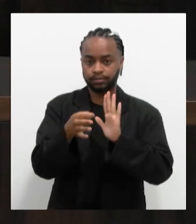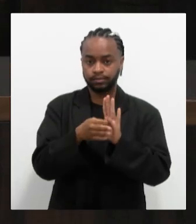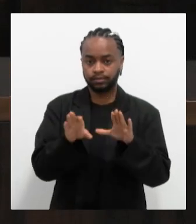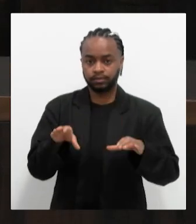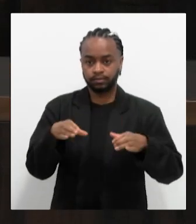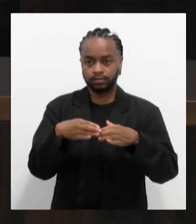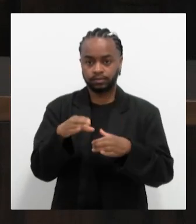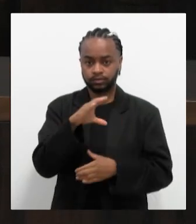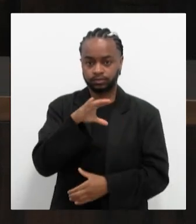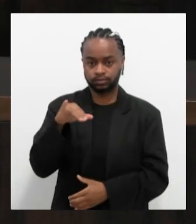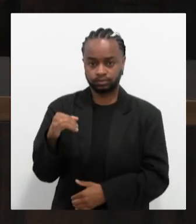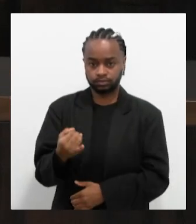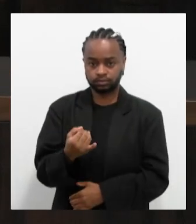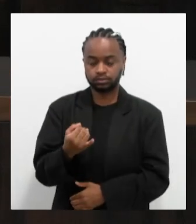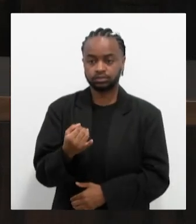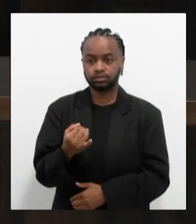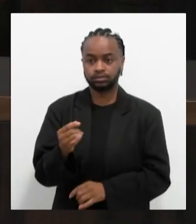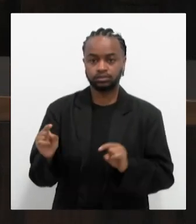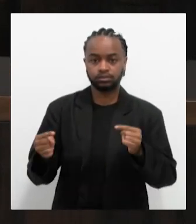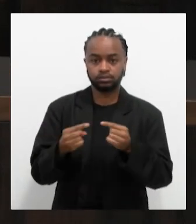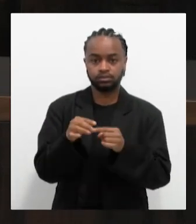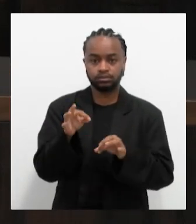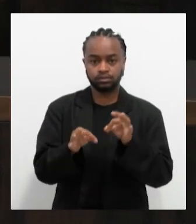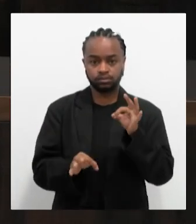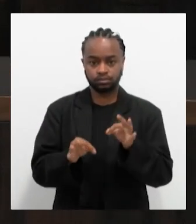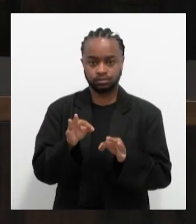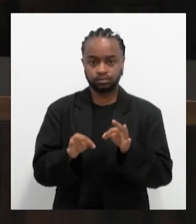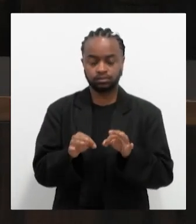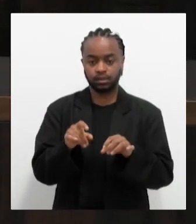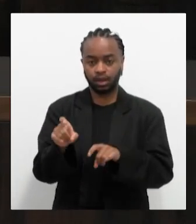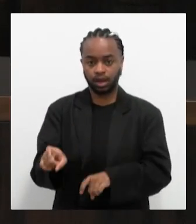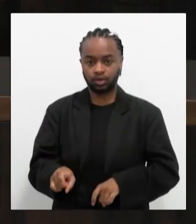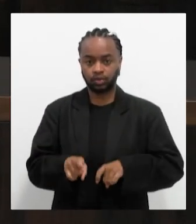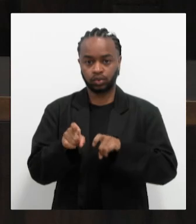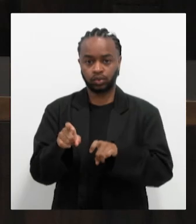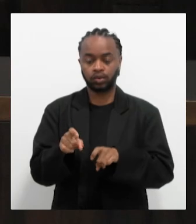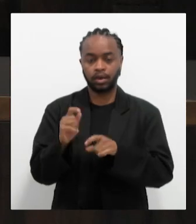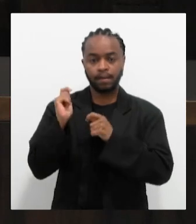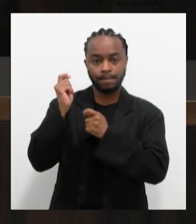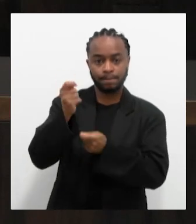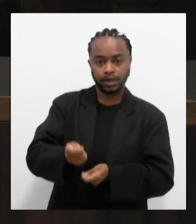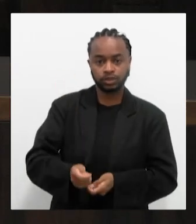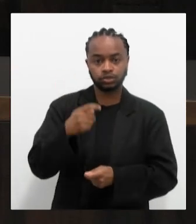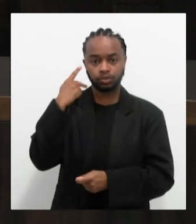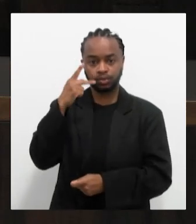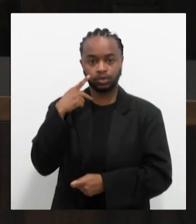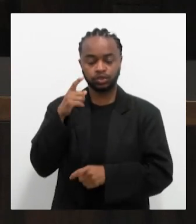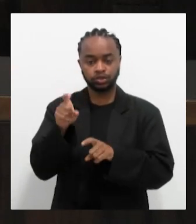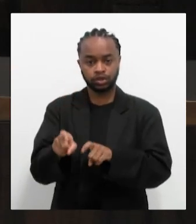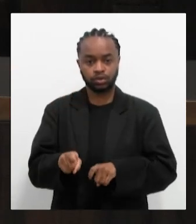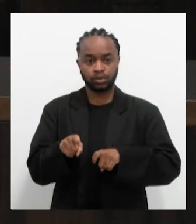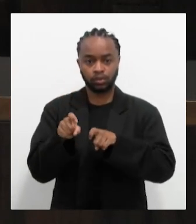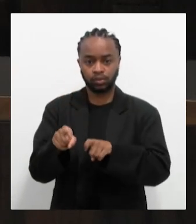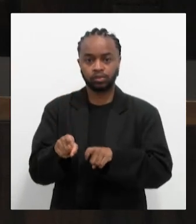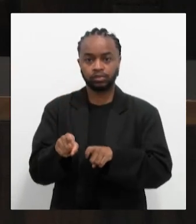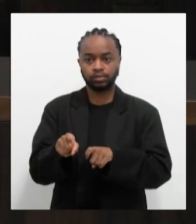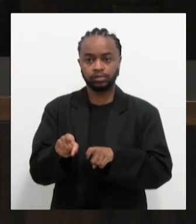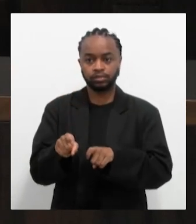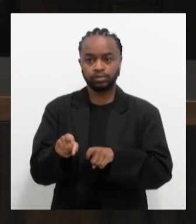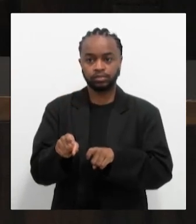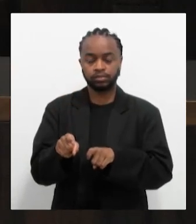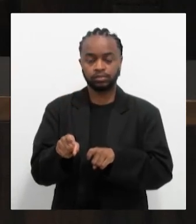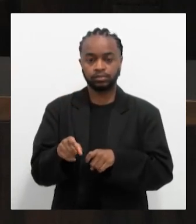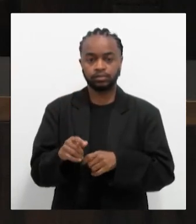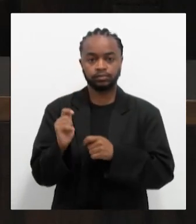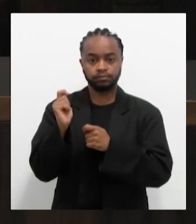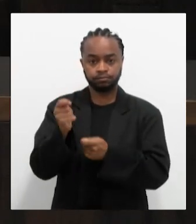de Constituição e Justiça pela Juridicidade, de Agricultura, Pecuária e Políticas Rural, Agrária e